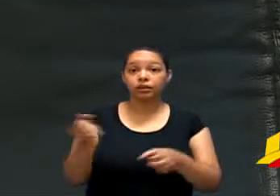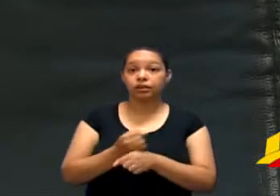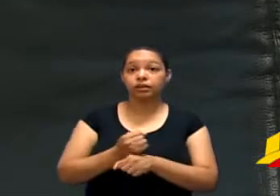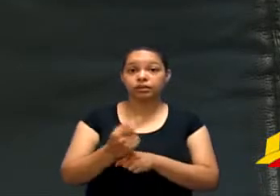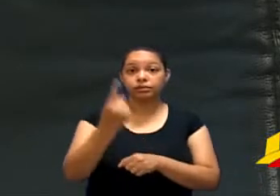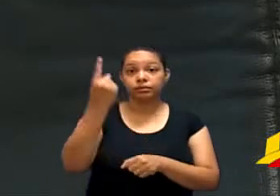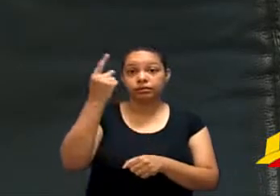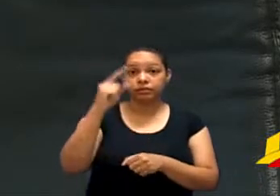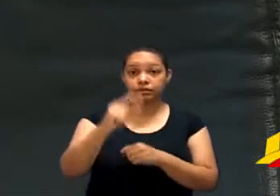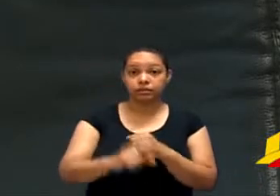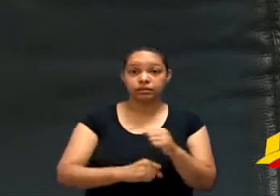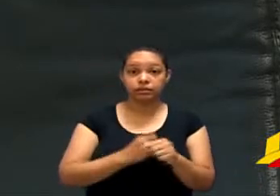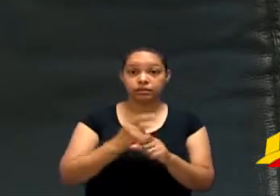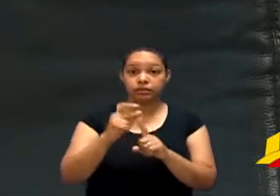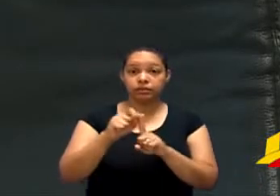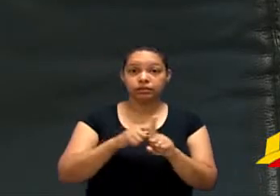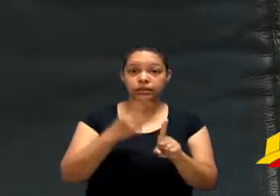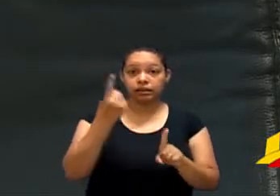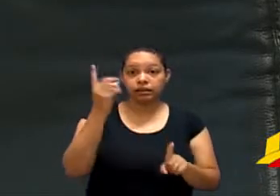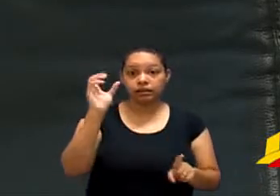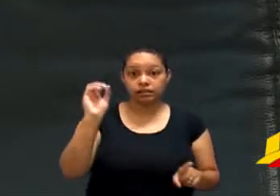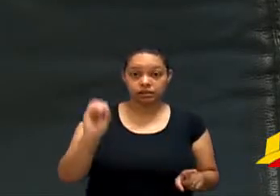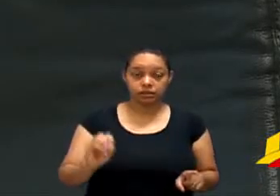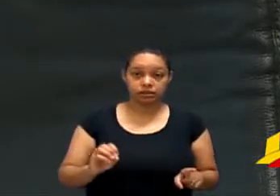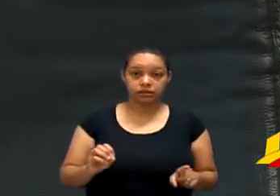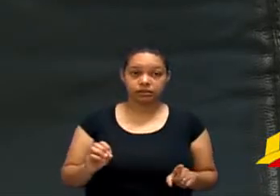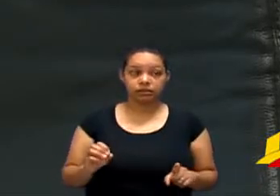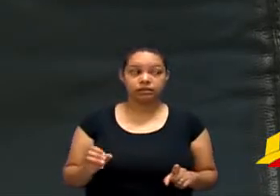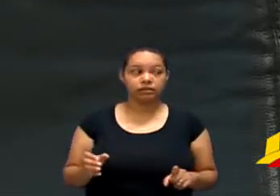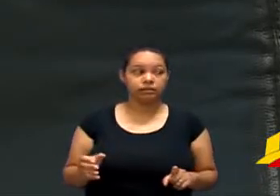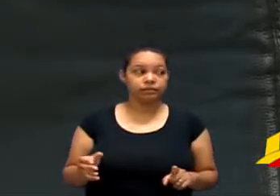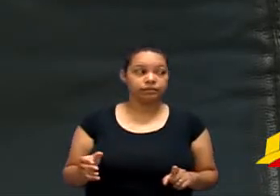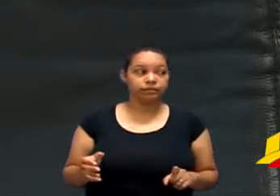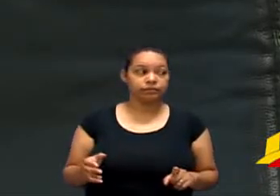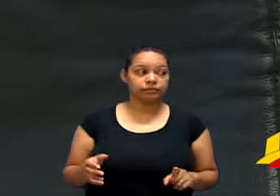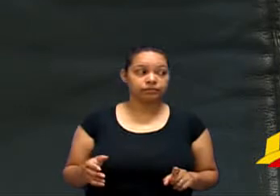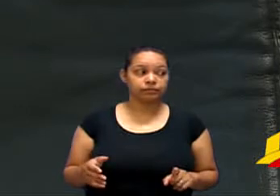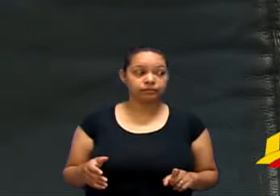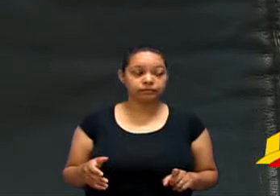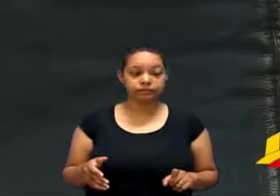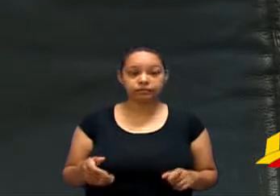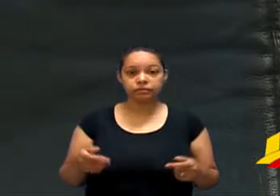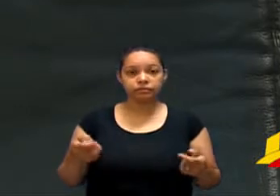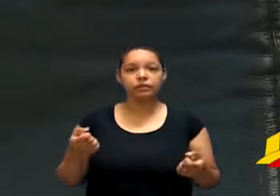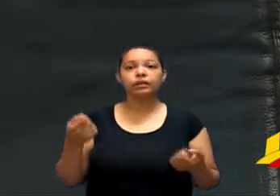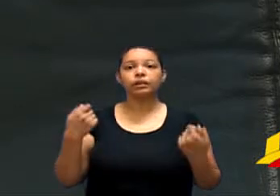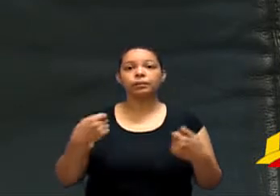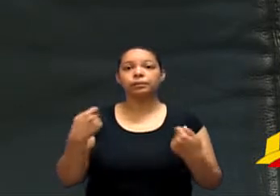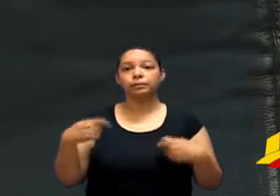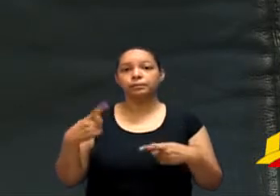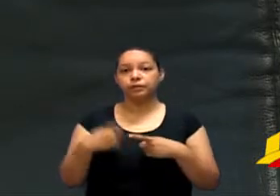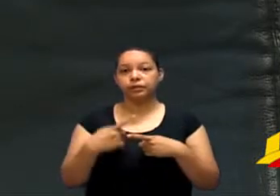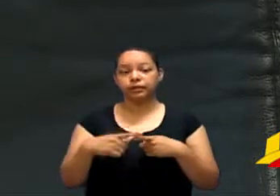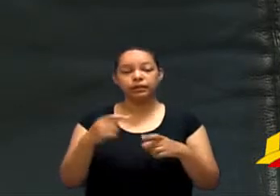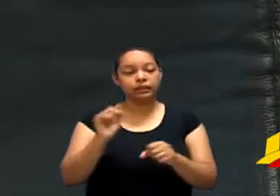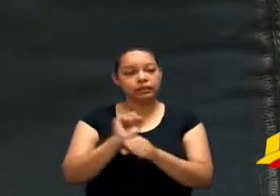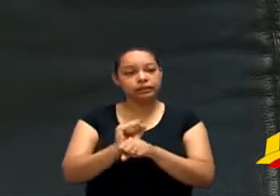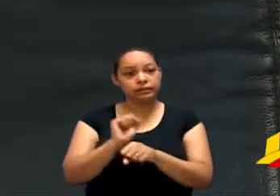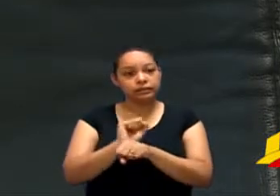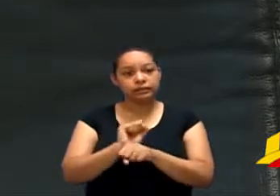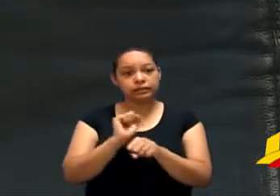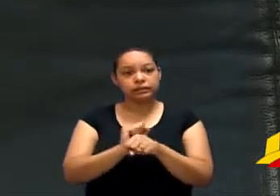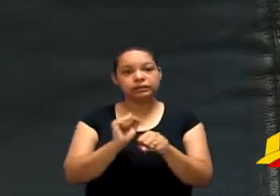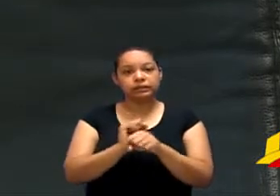Eu espero que agora ele realmente faça uma ação sobre isso porque a gente já tem um tempo de espera importante